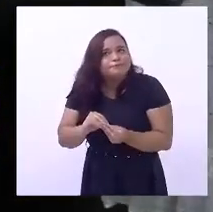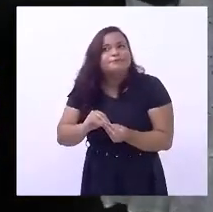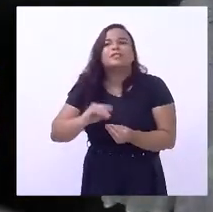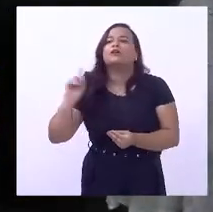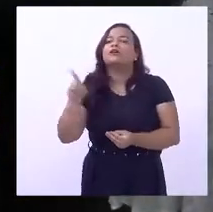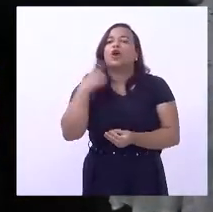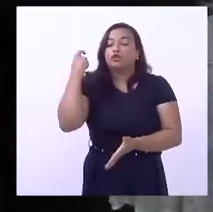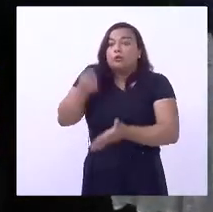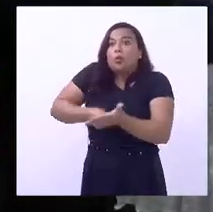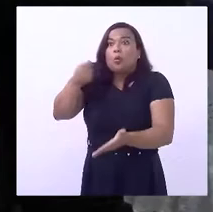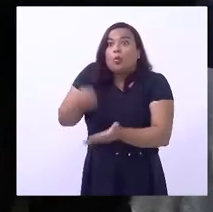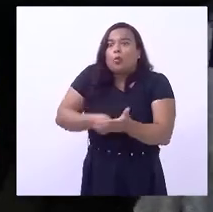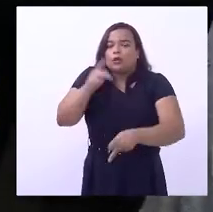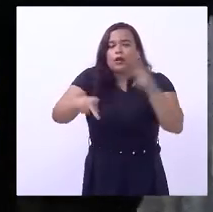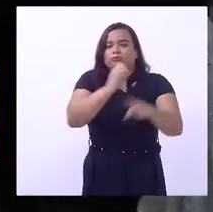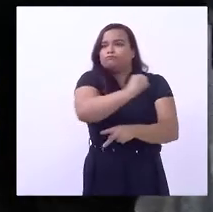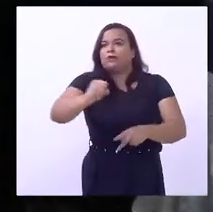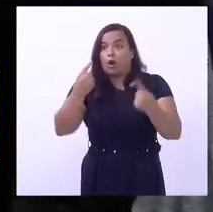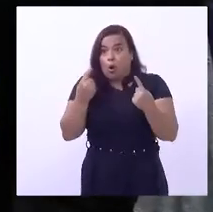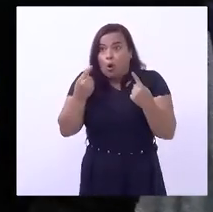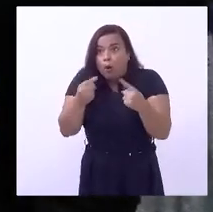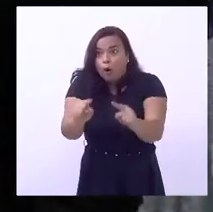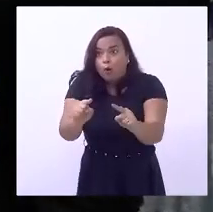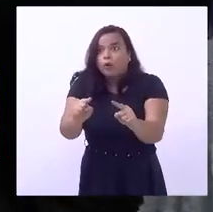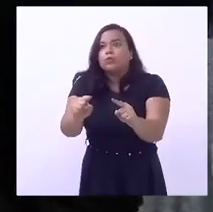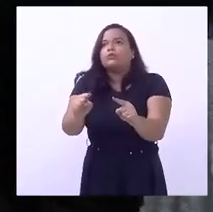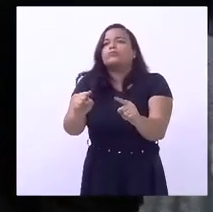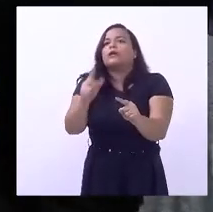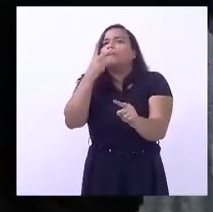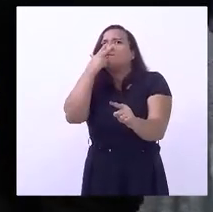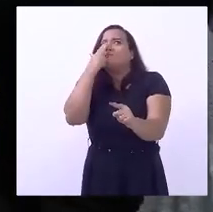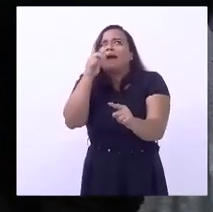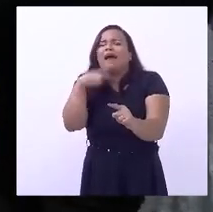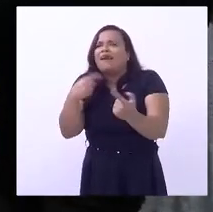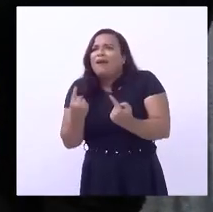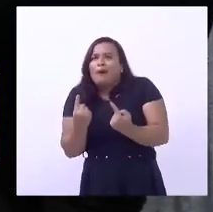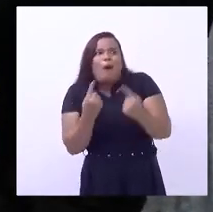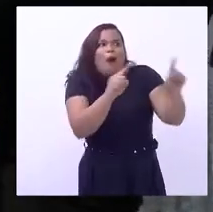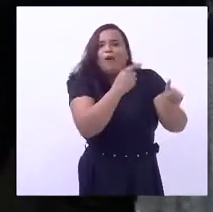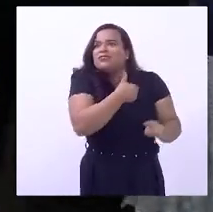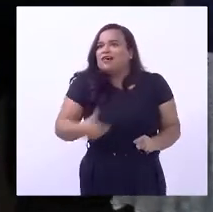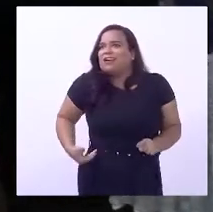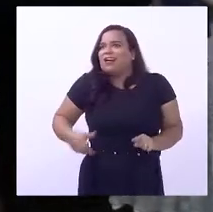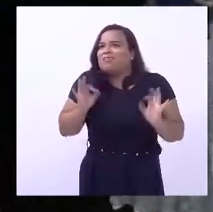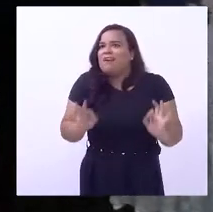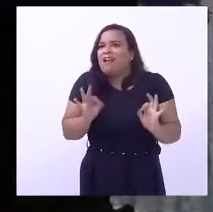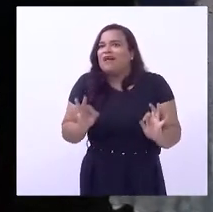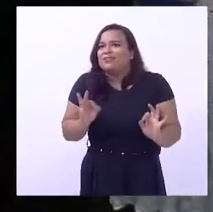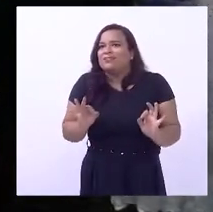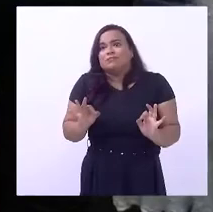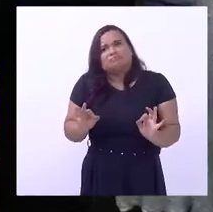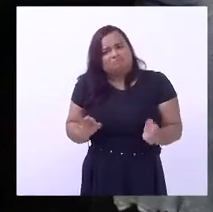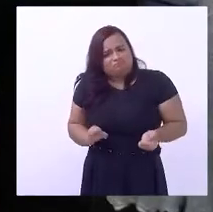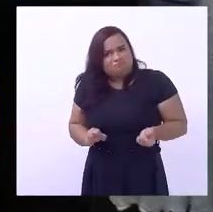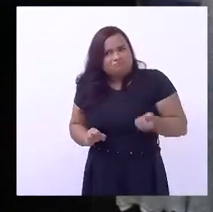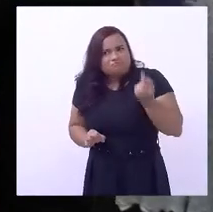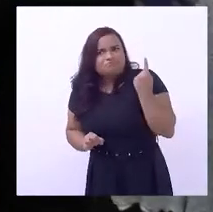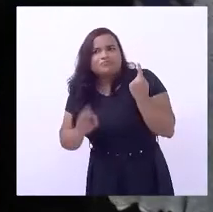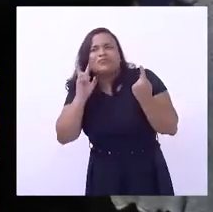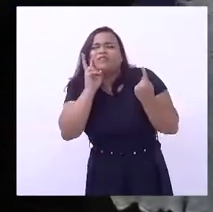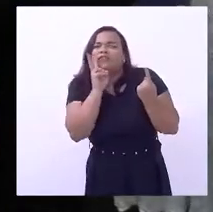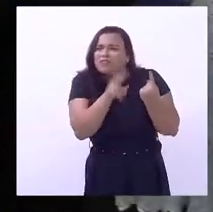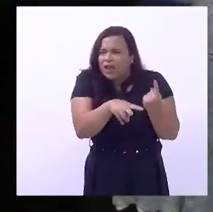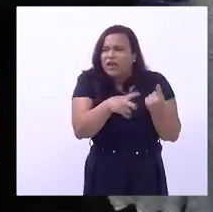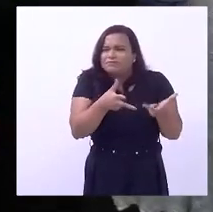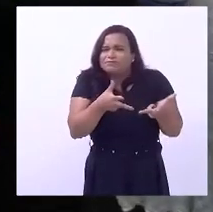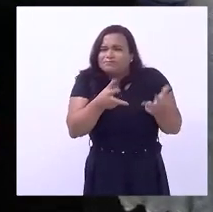contra o genocídio da juventude negra se torna uma afronta para o próprio governo, me estranha,